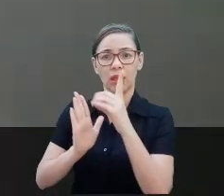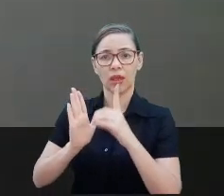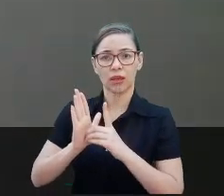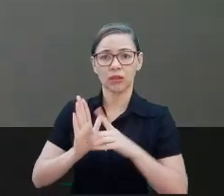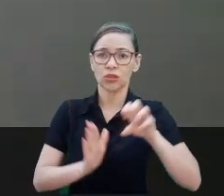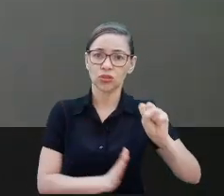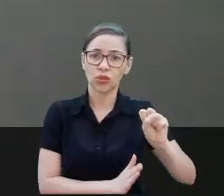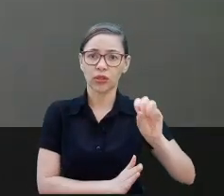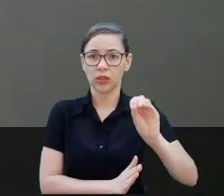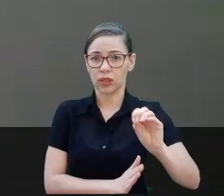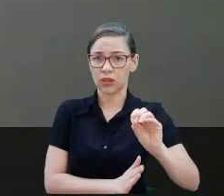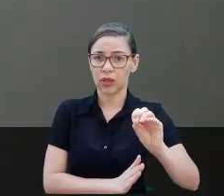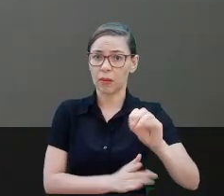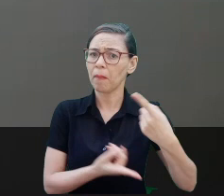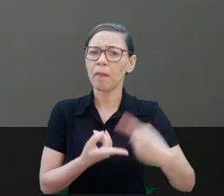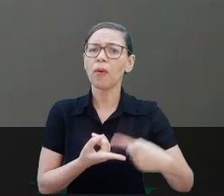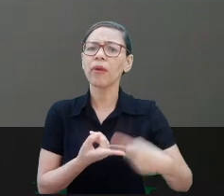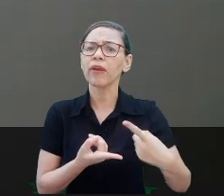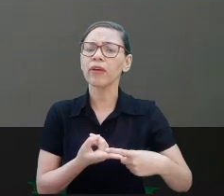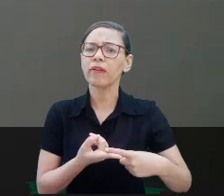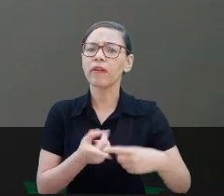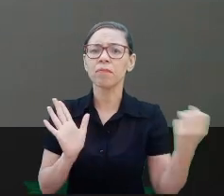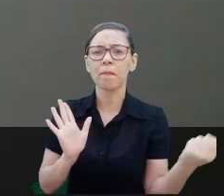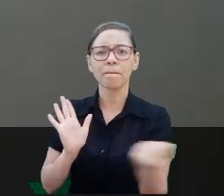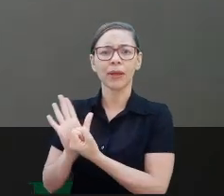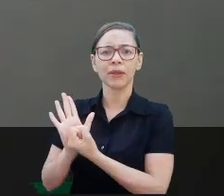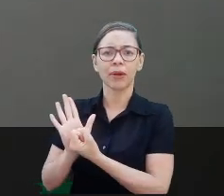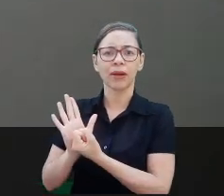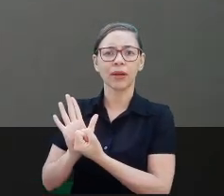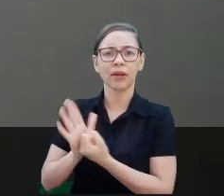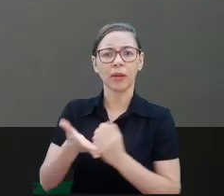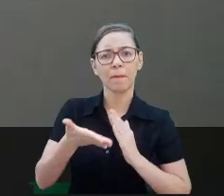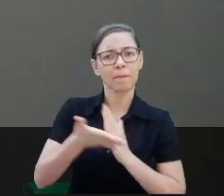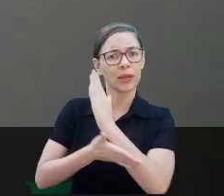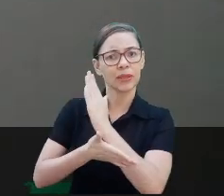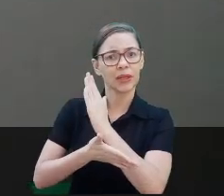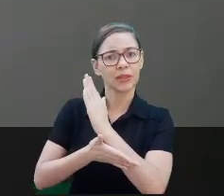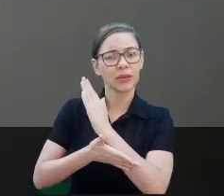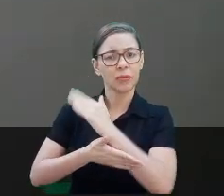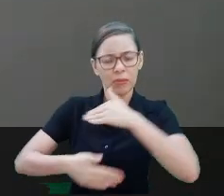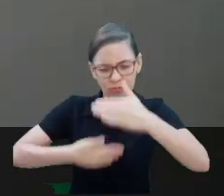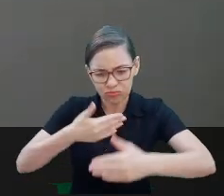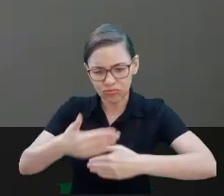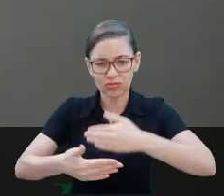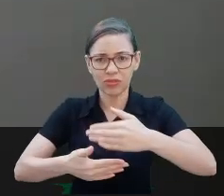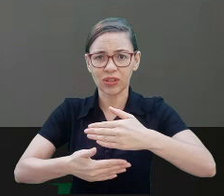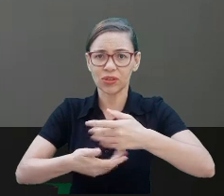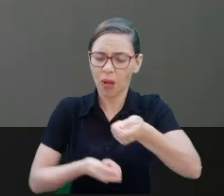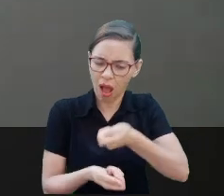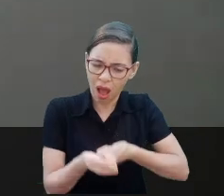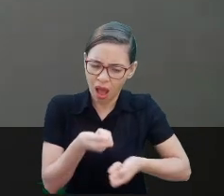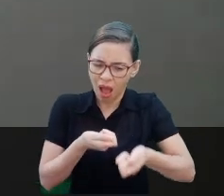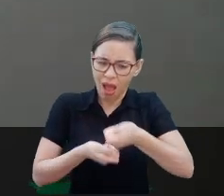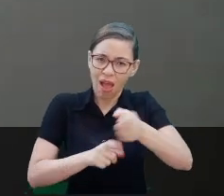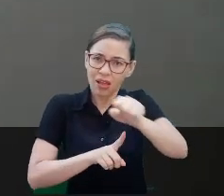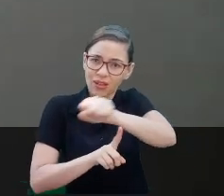entra nesses manuais justamente por subverter uma das lógicas, né, de ordenamento e controle social, uma